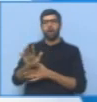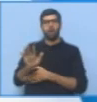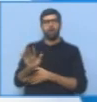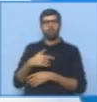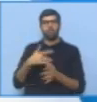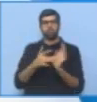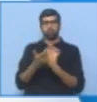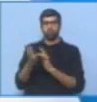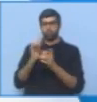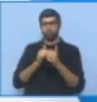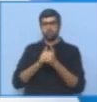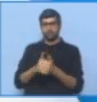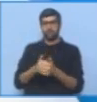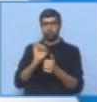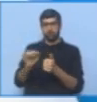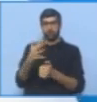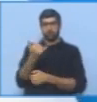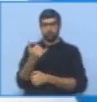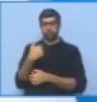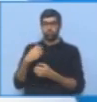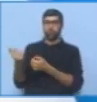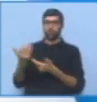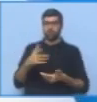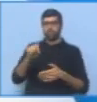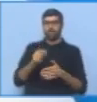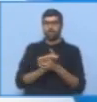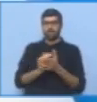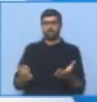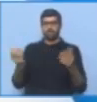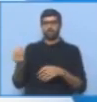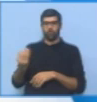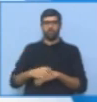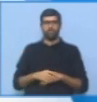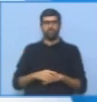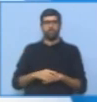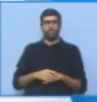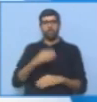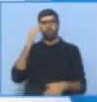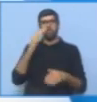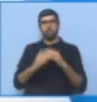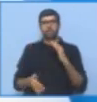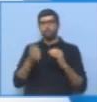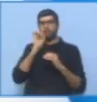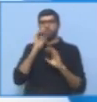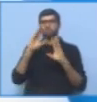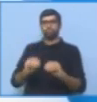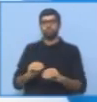Jesus e os seus discípulos foram também convidados para o casamento. A certa altura faltou o